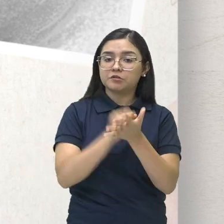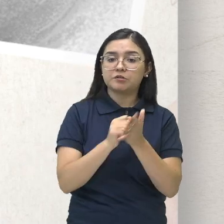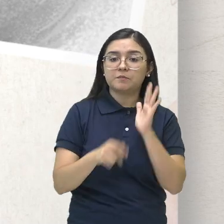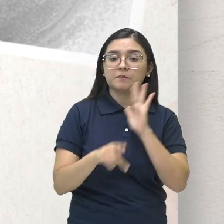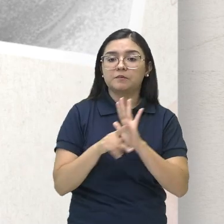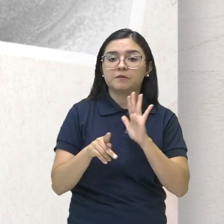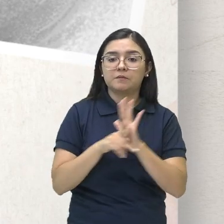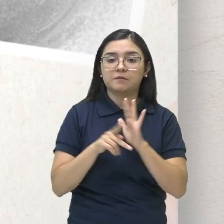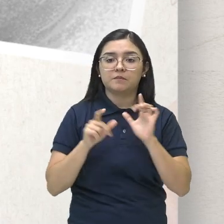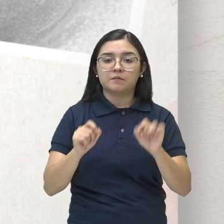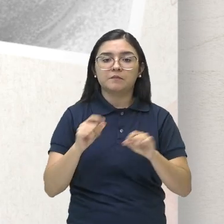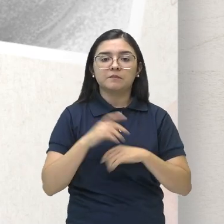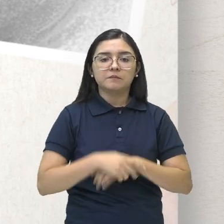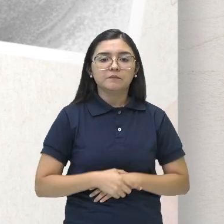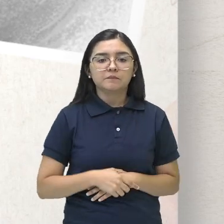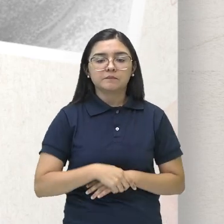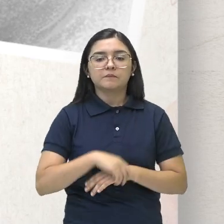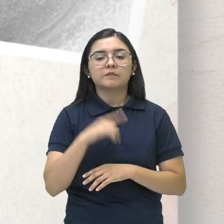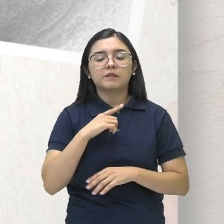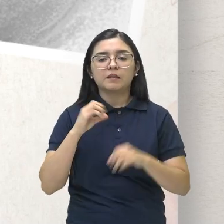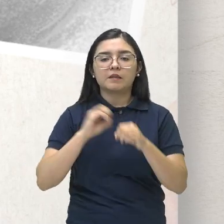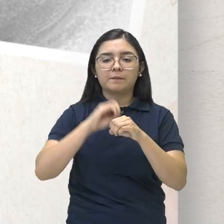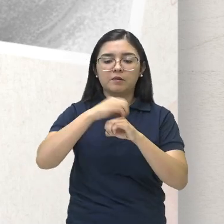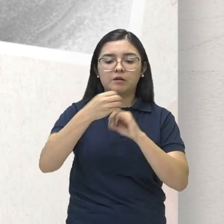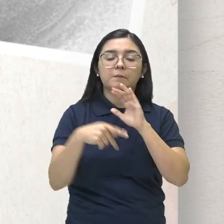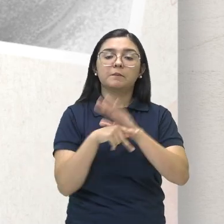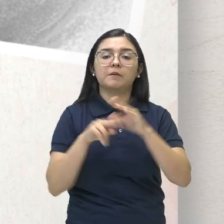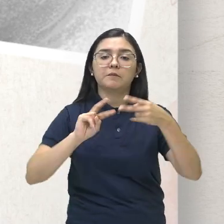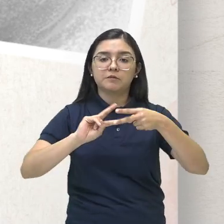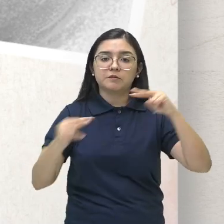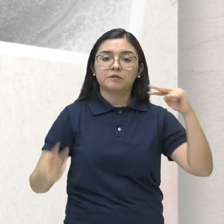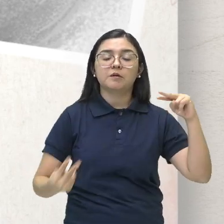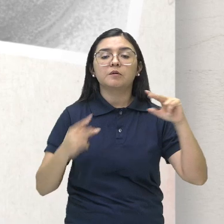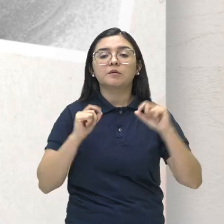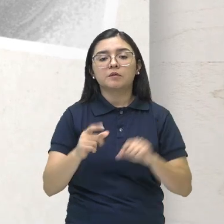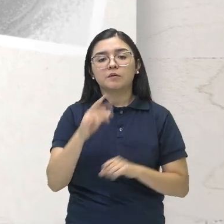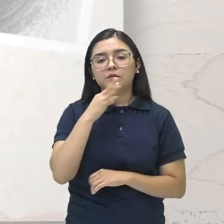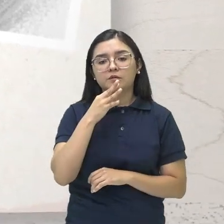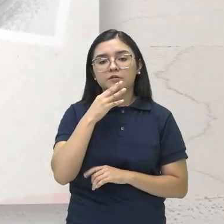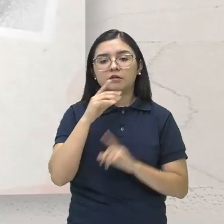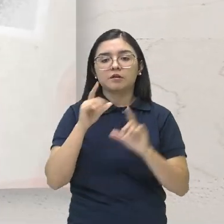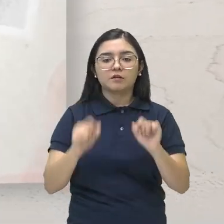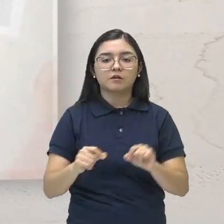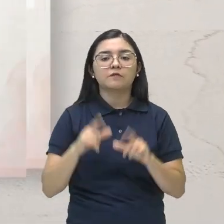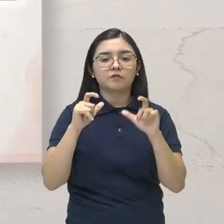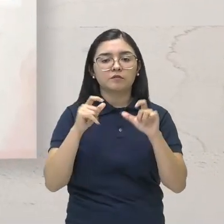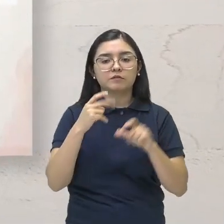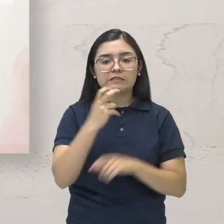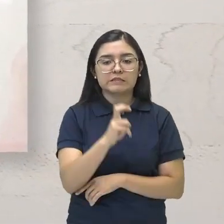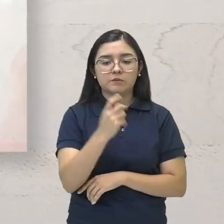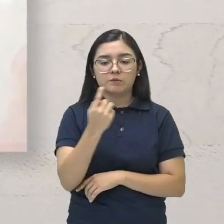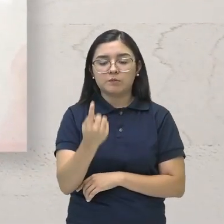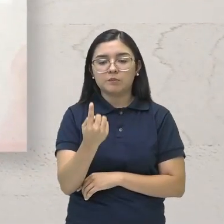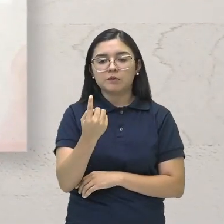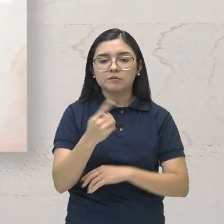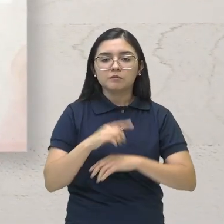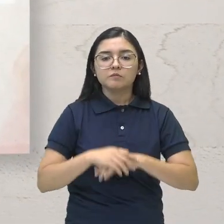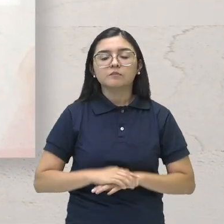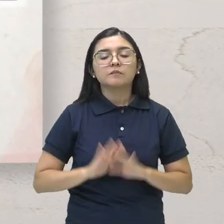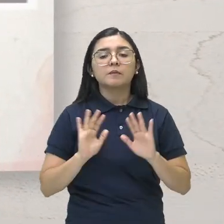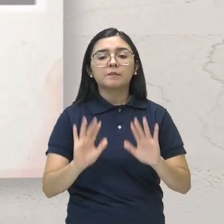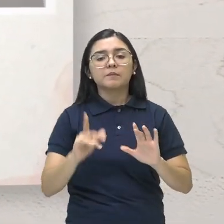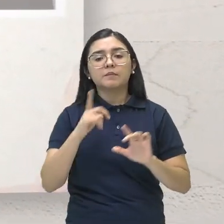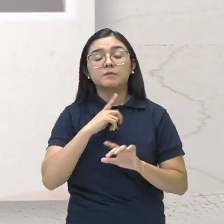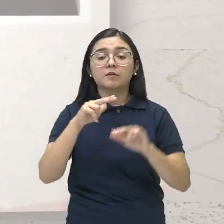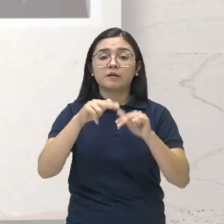formato helicoidal da molécula de DNA, conhecida como fotografia 51. Contudo, por